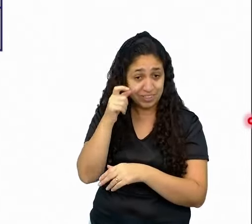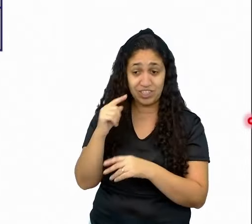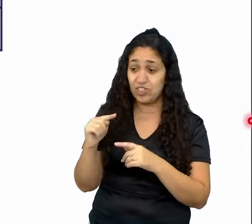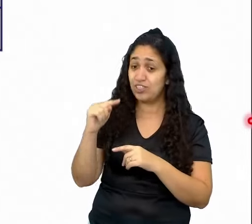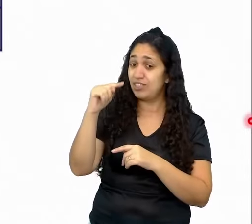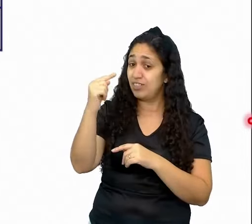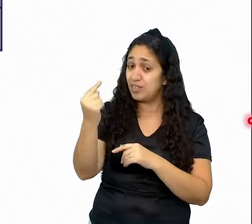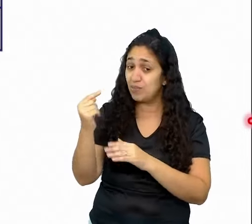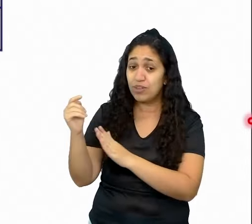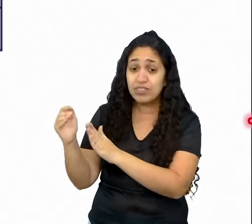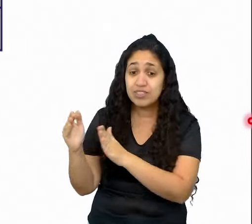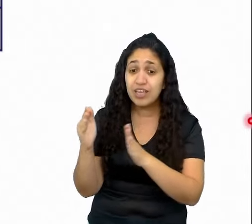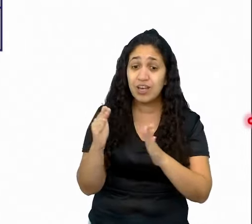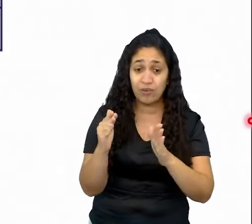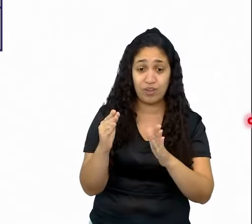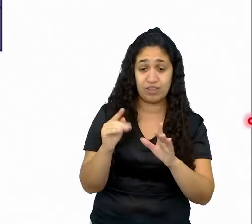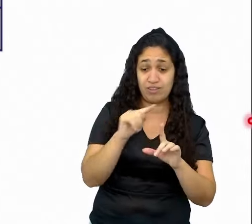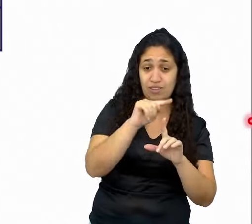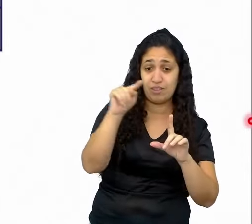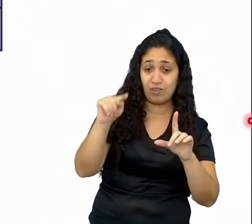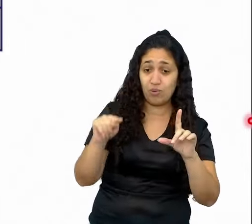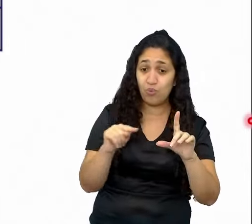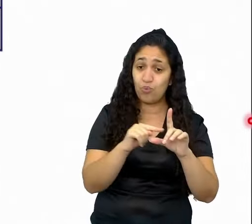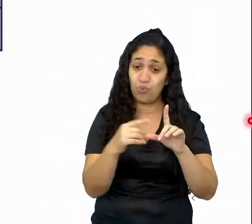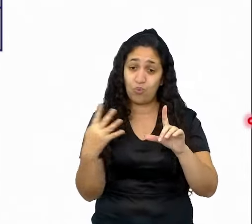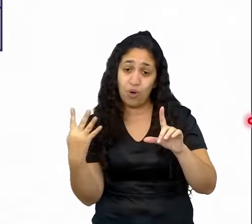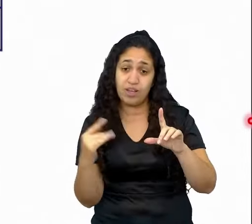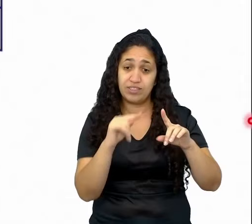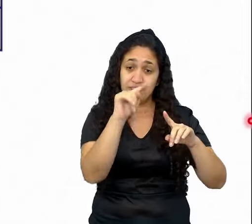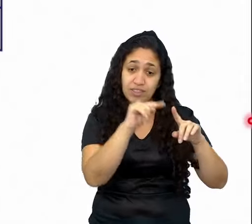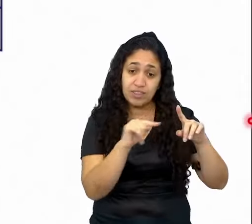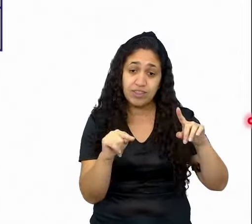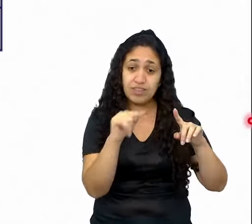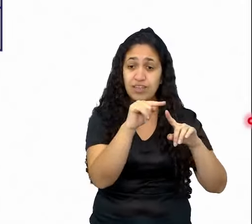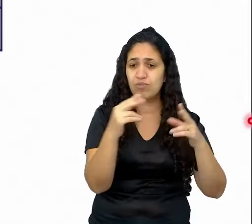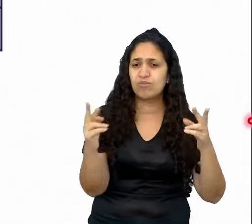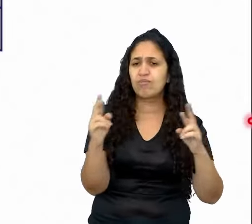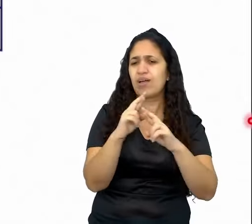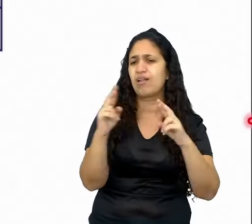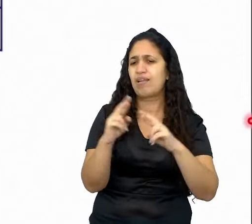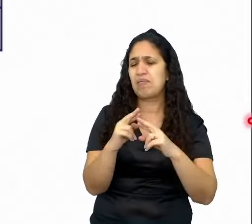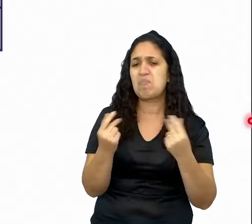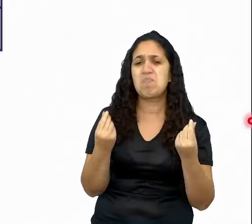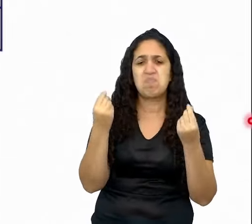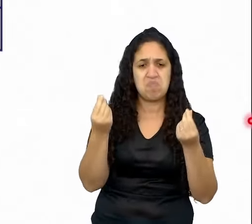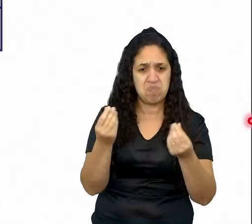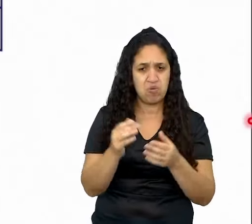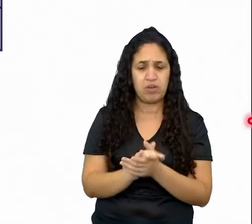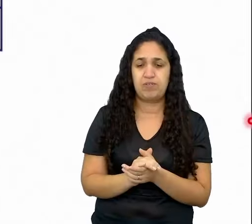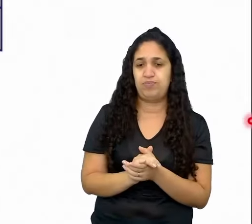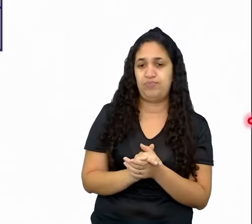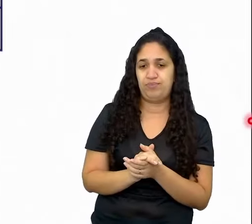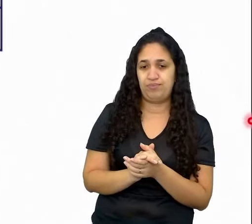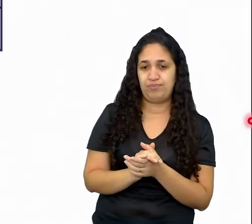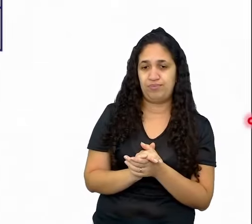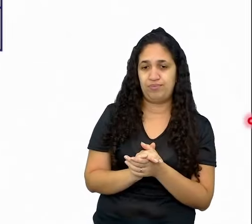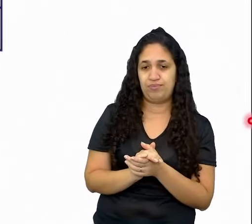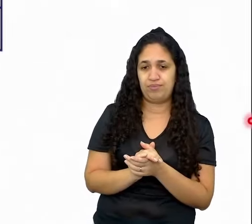uma sequência chamada quadriláteros e triângulos, qual a relação que existe, né? Ele